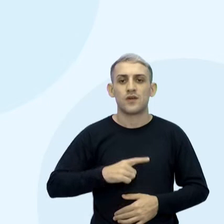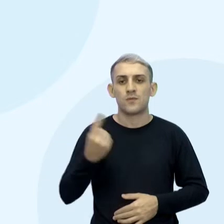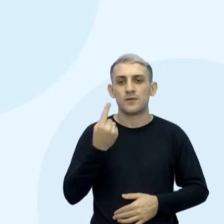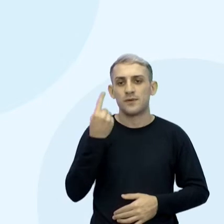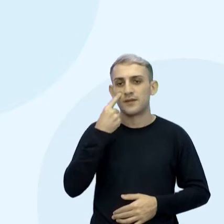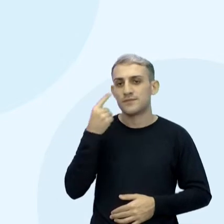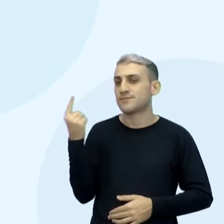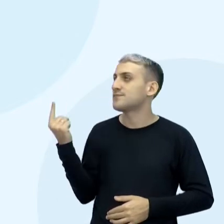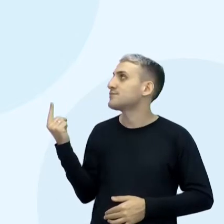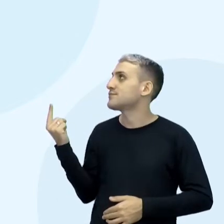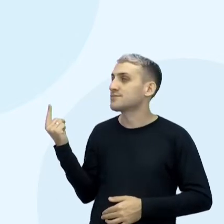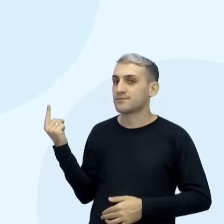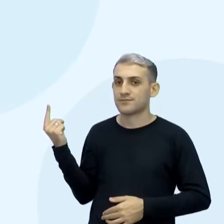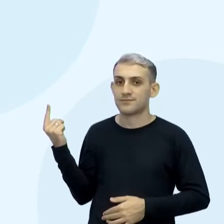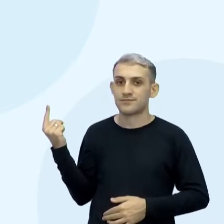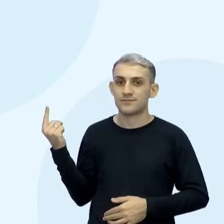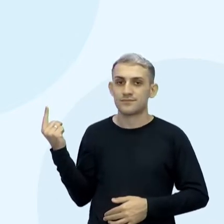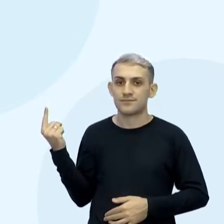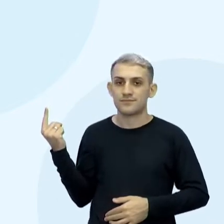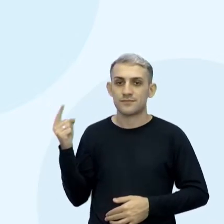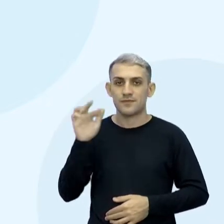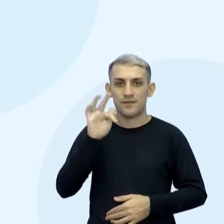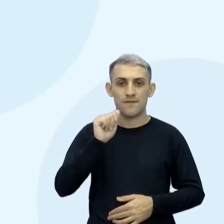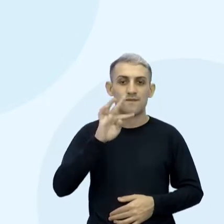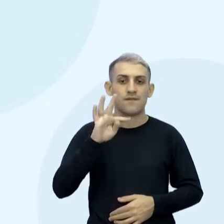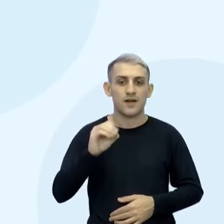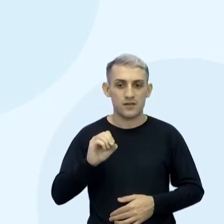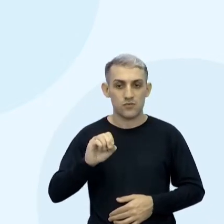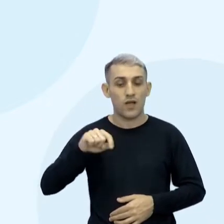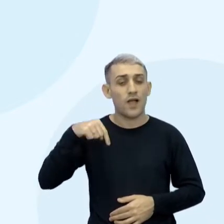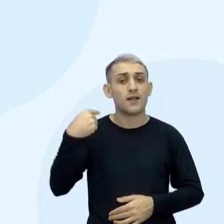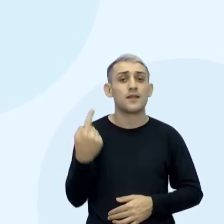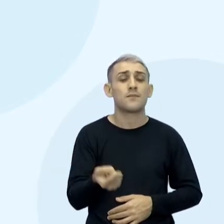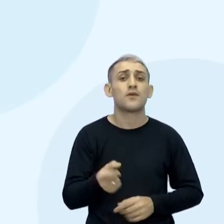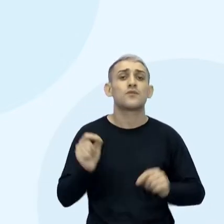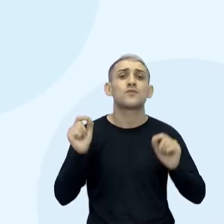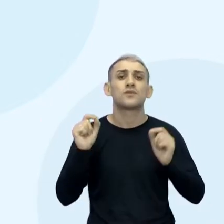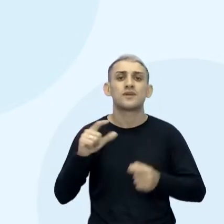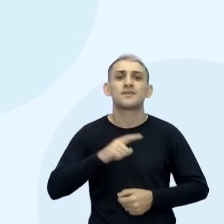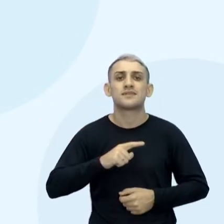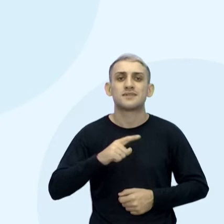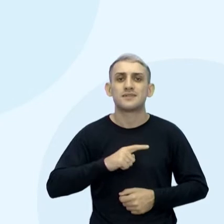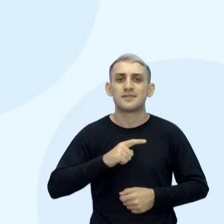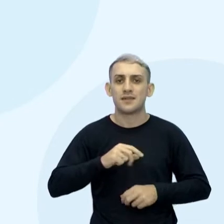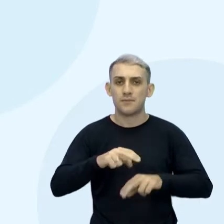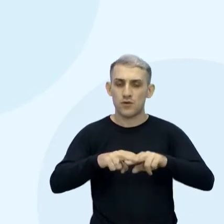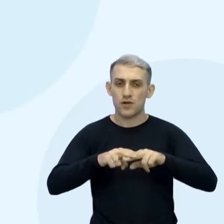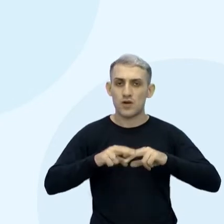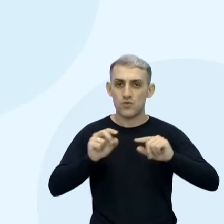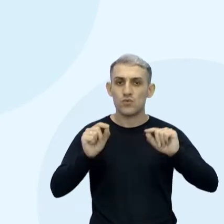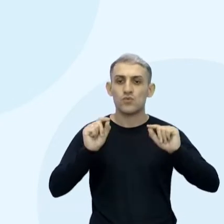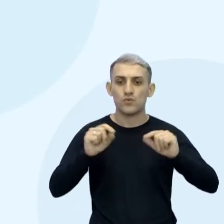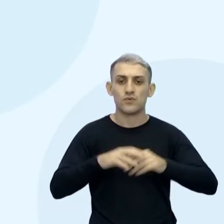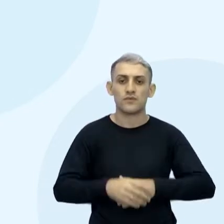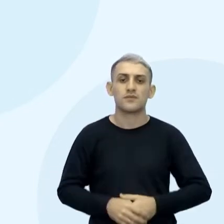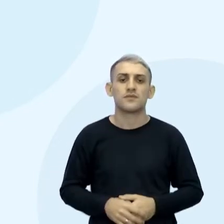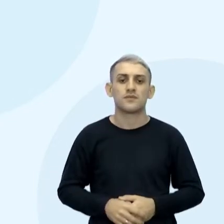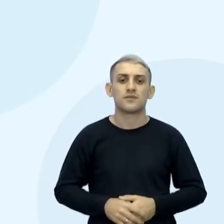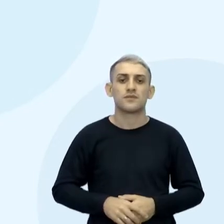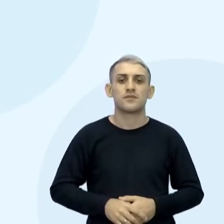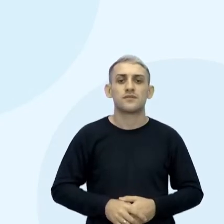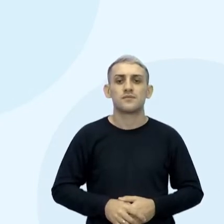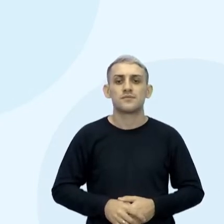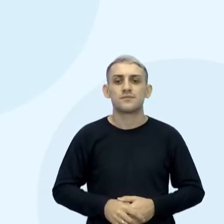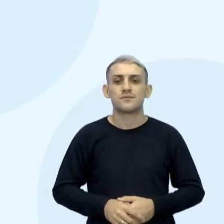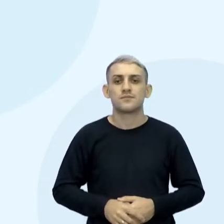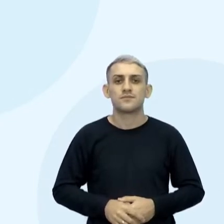fato, né, que acontece. E depois, a consequência disso é